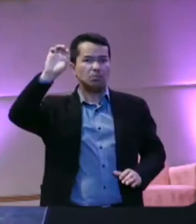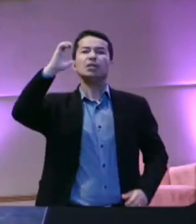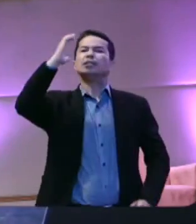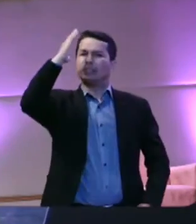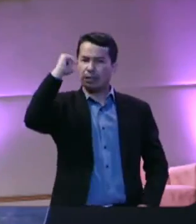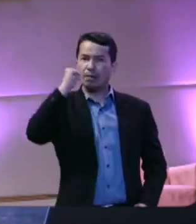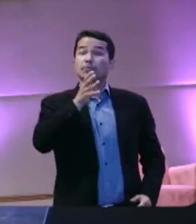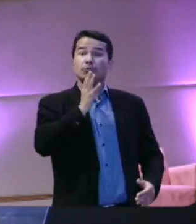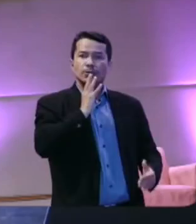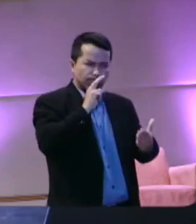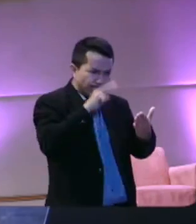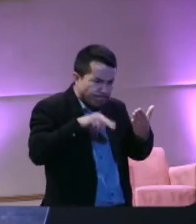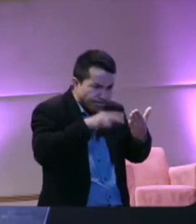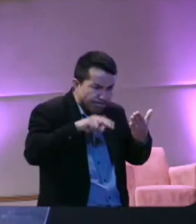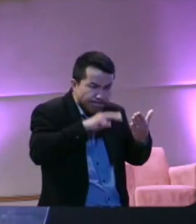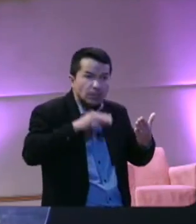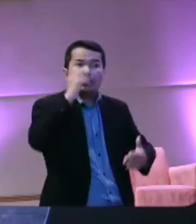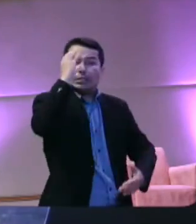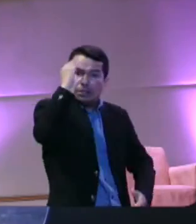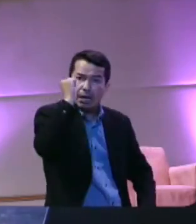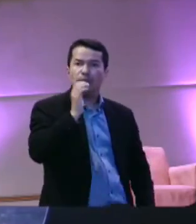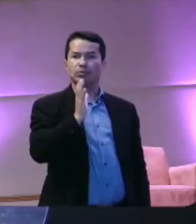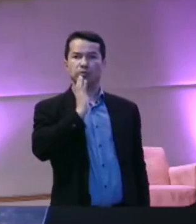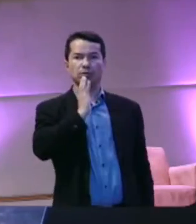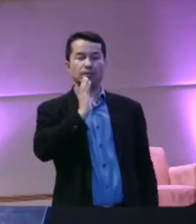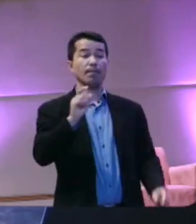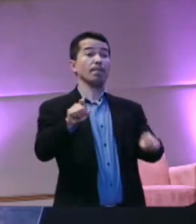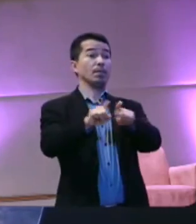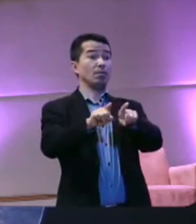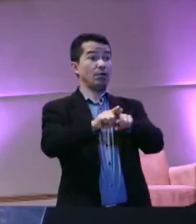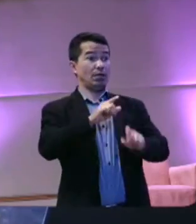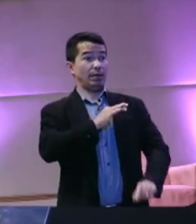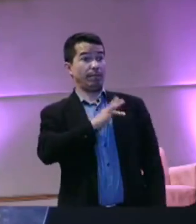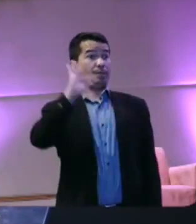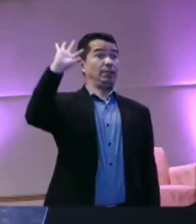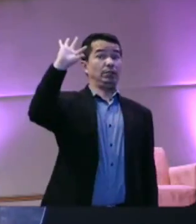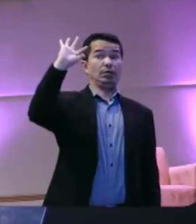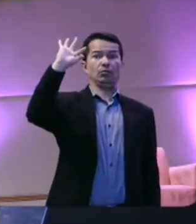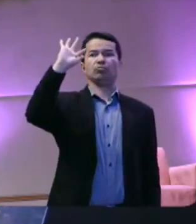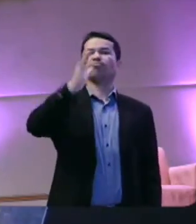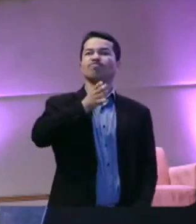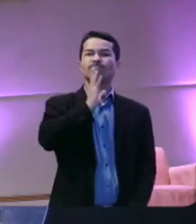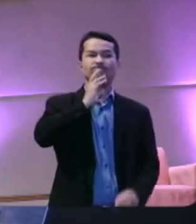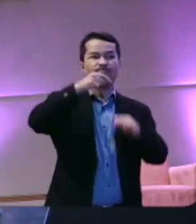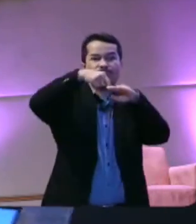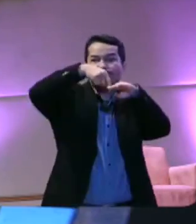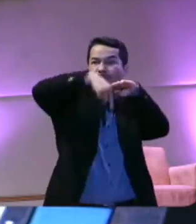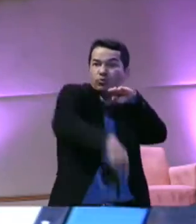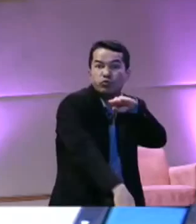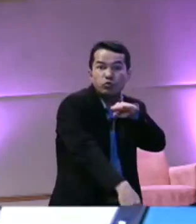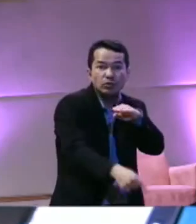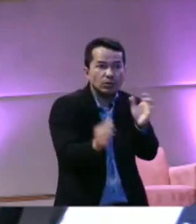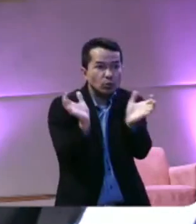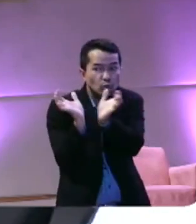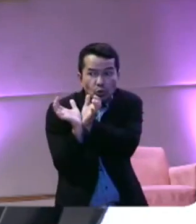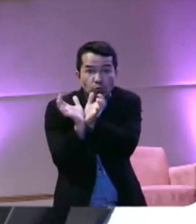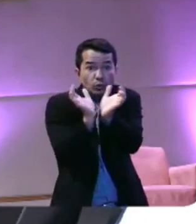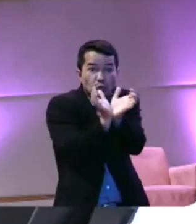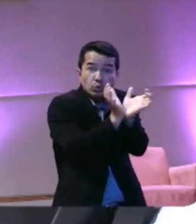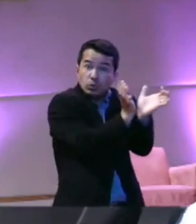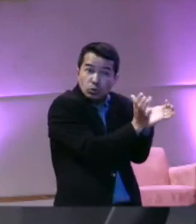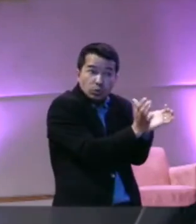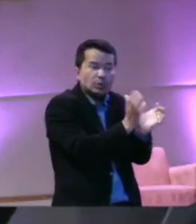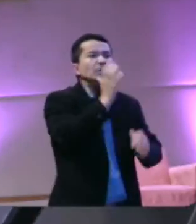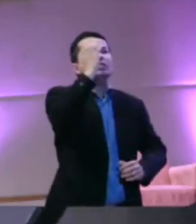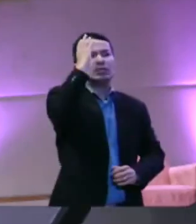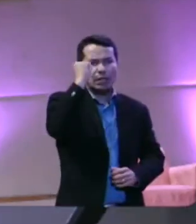que eles acreditavam que se Deus falasse alguma coisa para eles, eles estavam prontos para responder. Eles eram convictos daquilo que